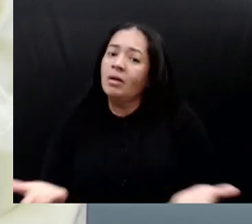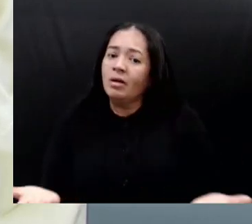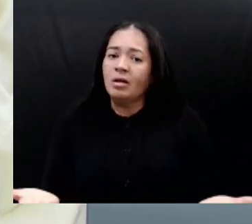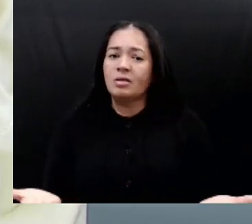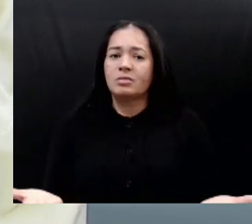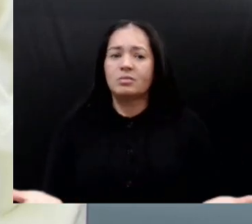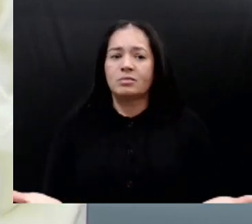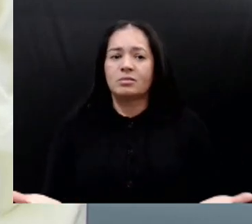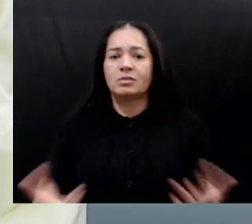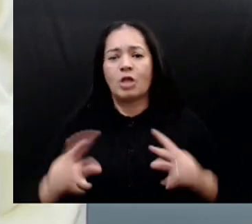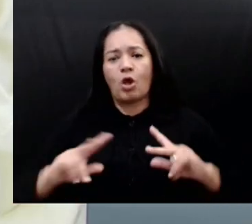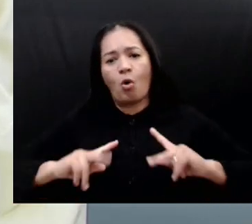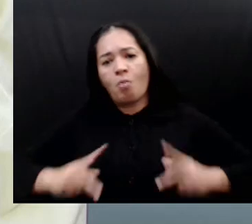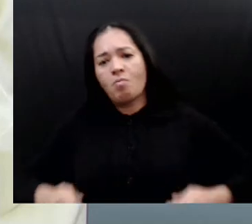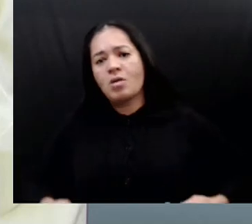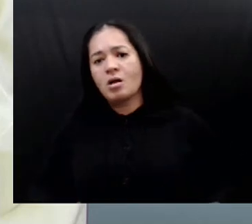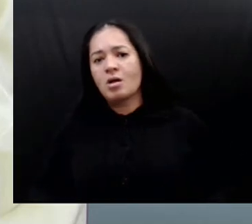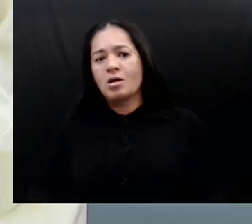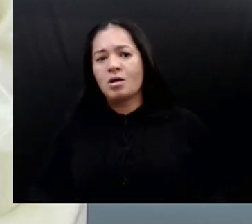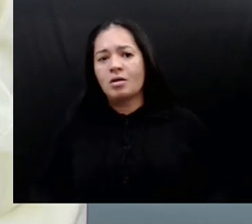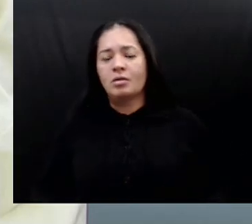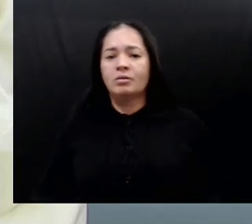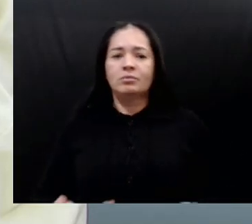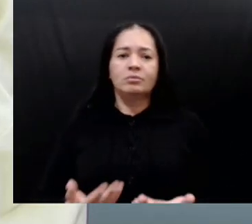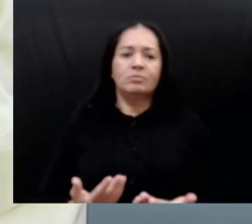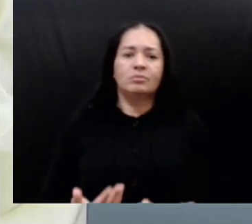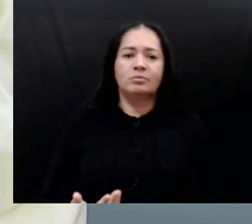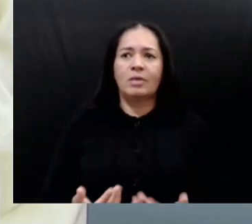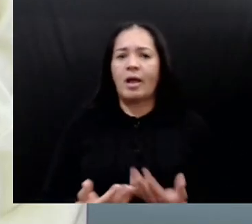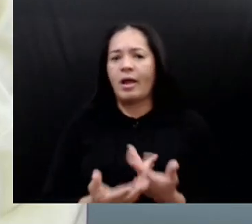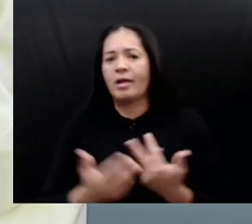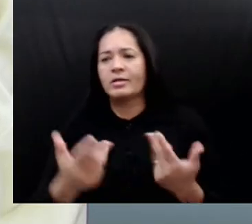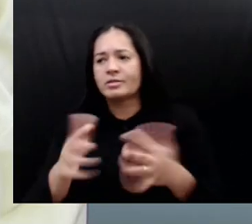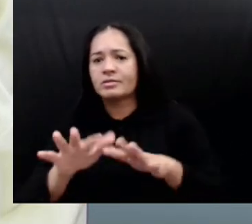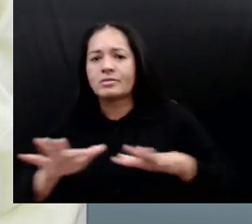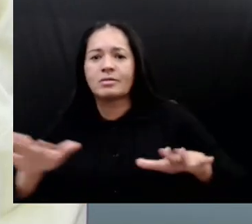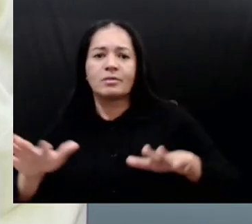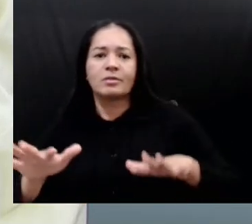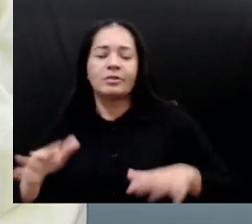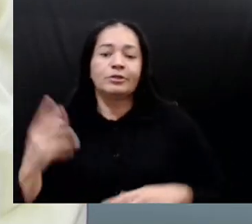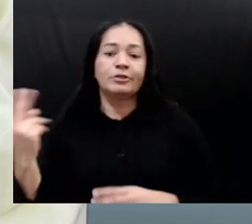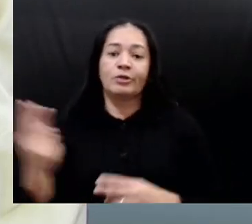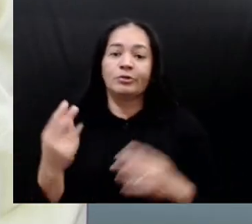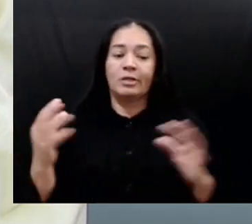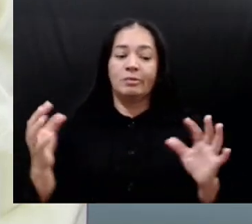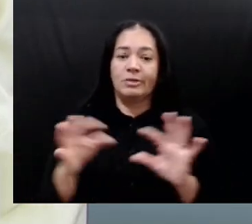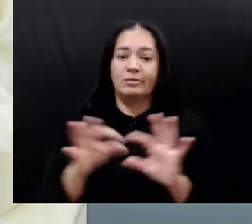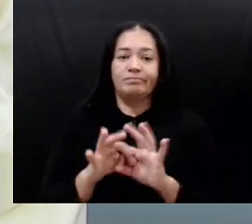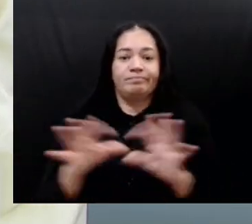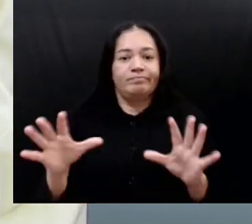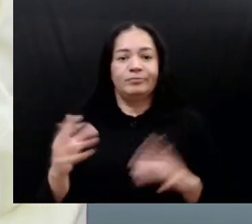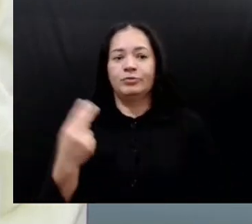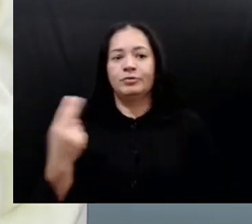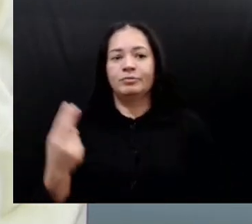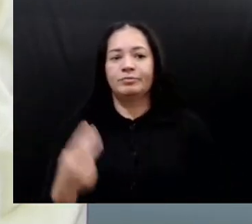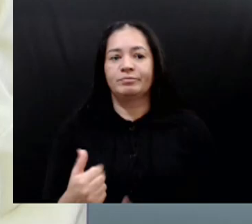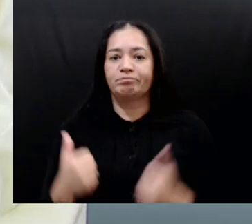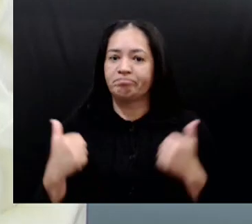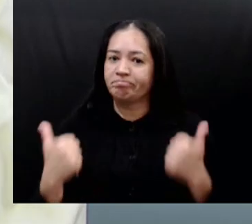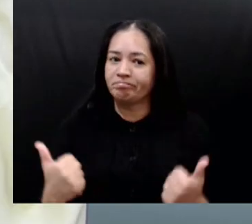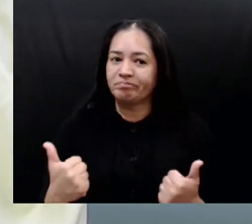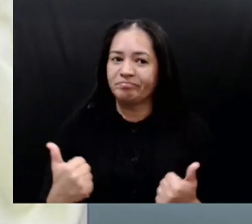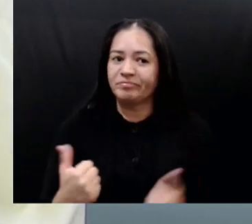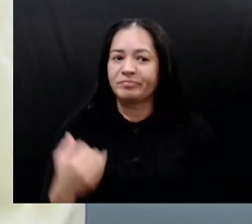humanas, imagino, exato, né? Pelo menos das grandes áreas, né? Não dá para você fugir muito disso. Boa, super importante